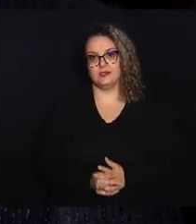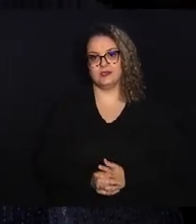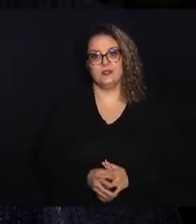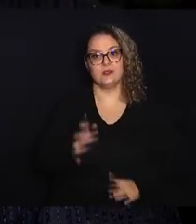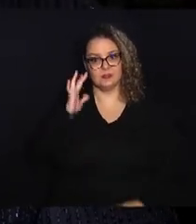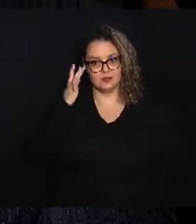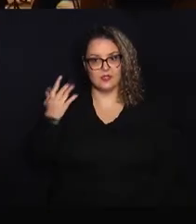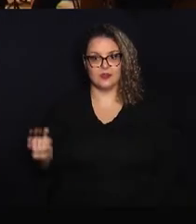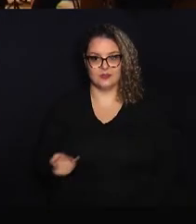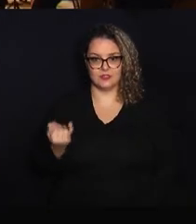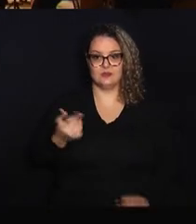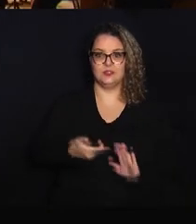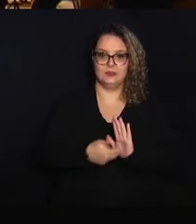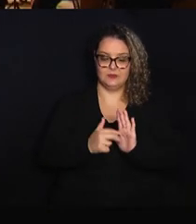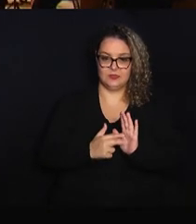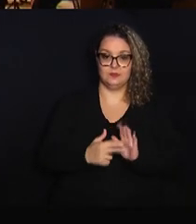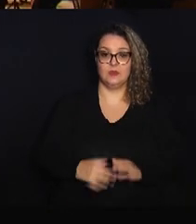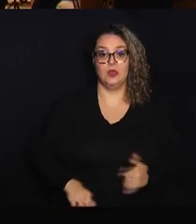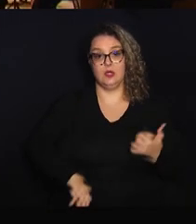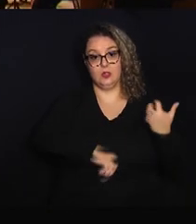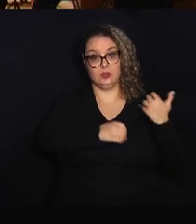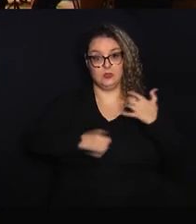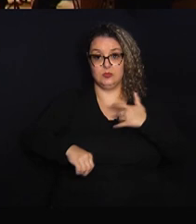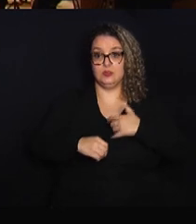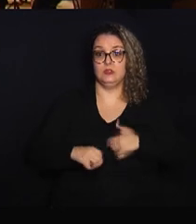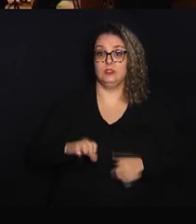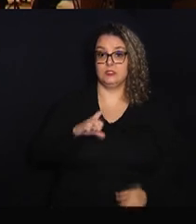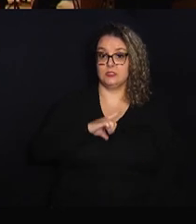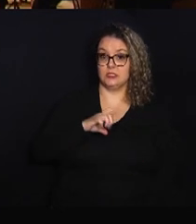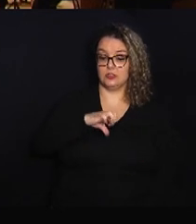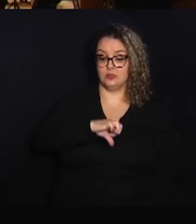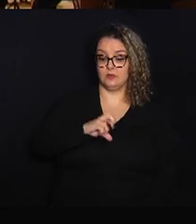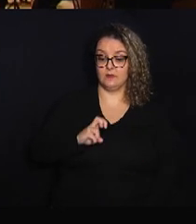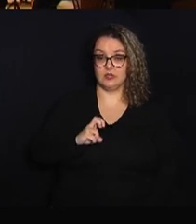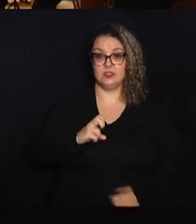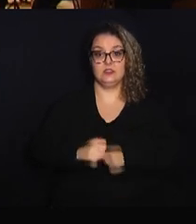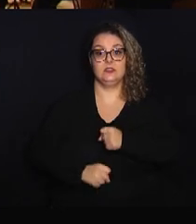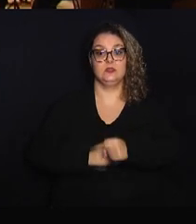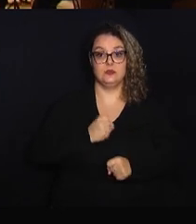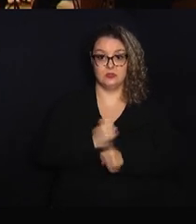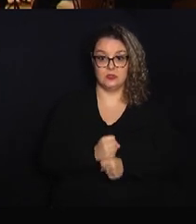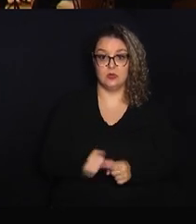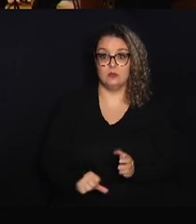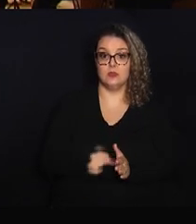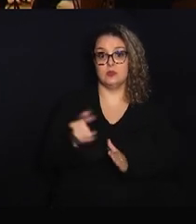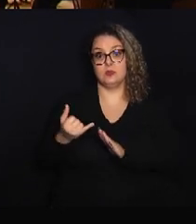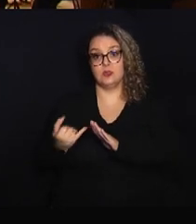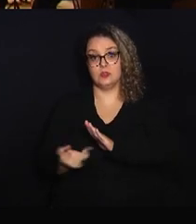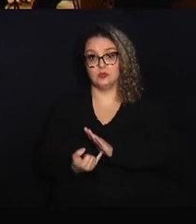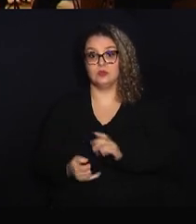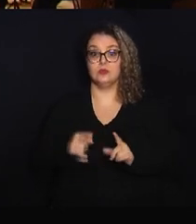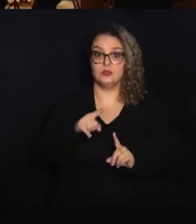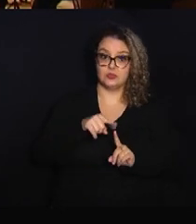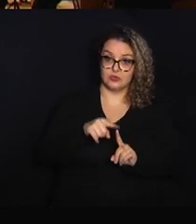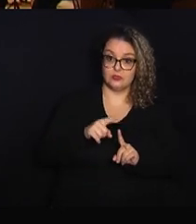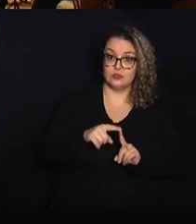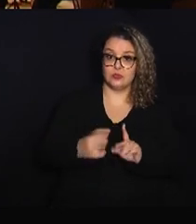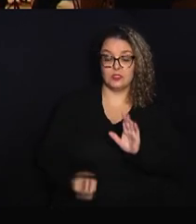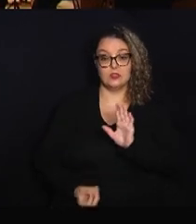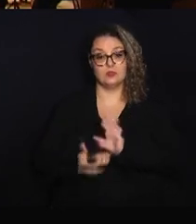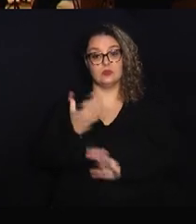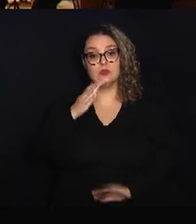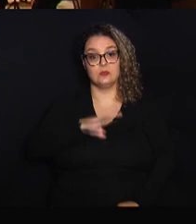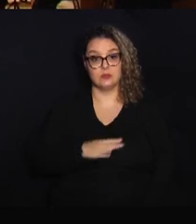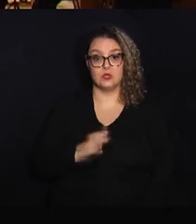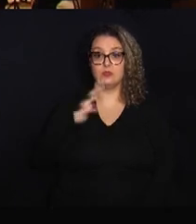muito significativo. A Banda Sinfônica tem 95 anos e é a primeira instituição do gênero a surgir em uma